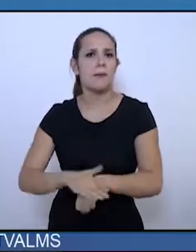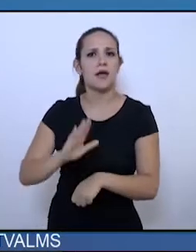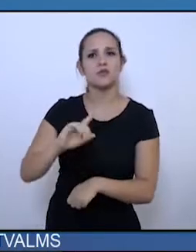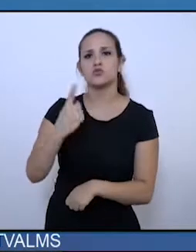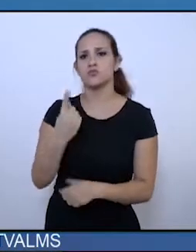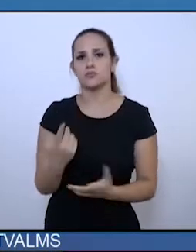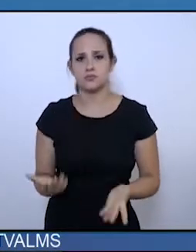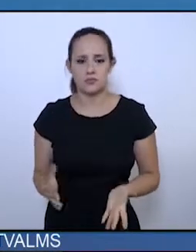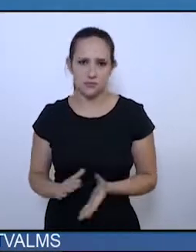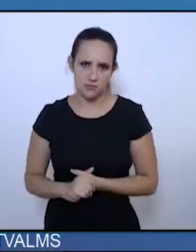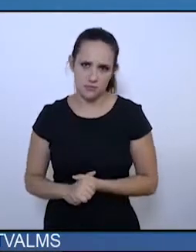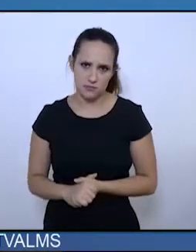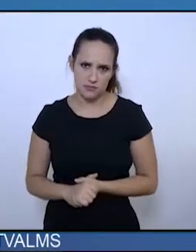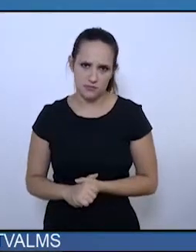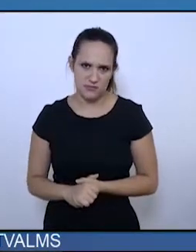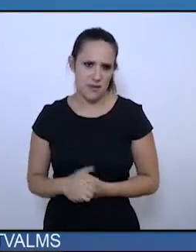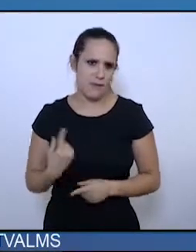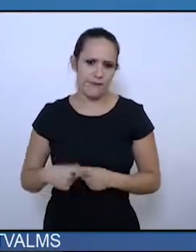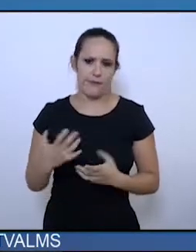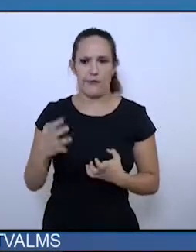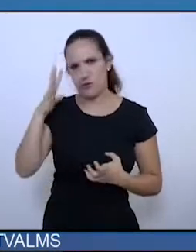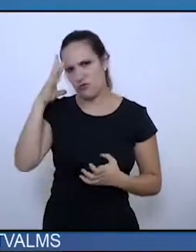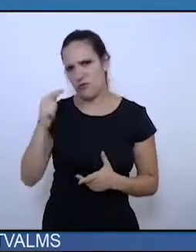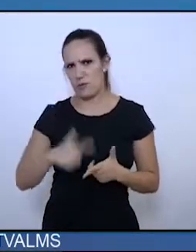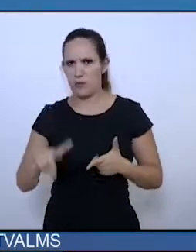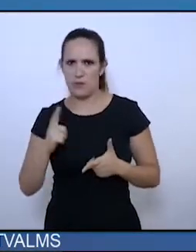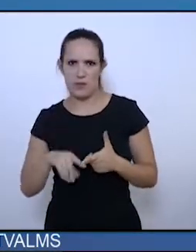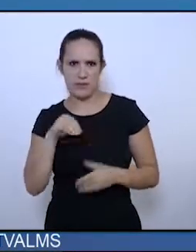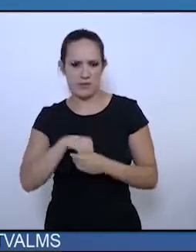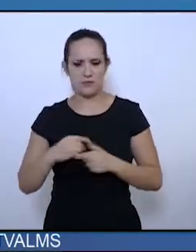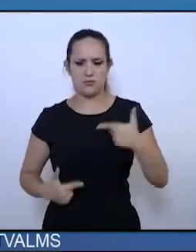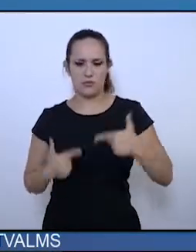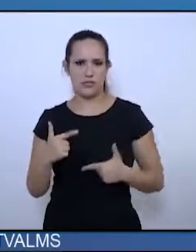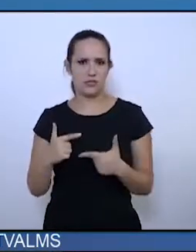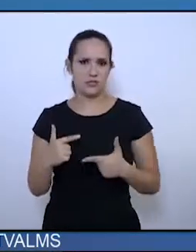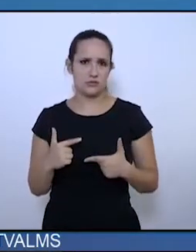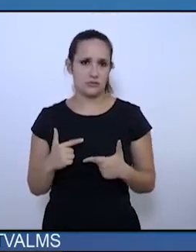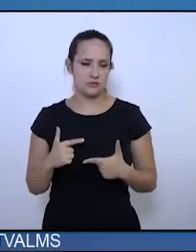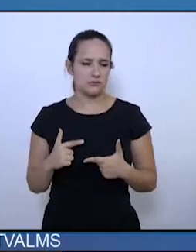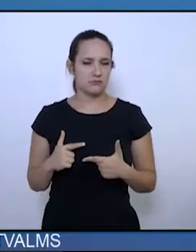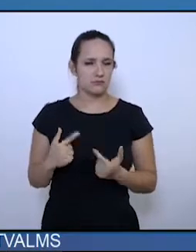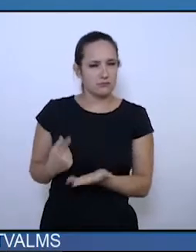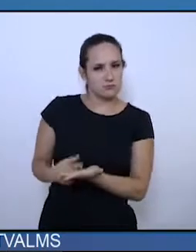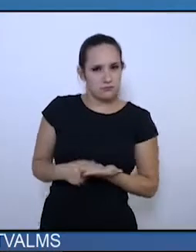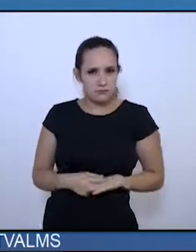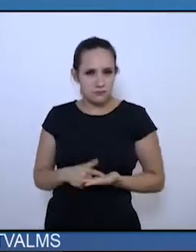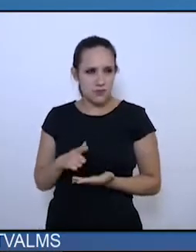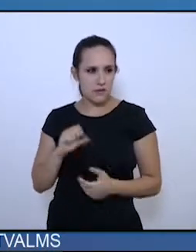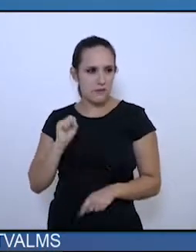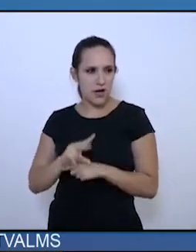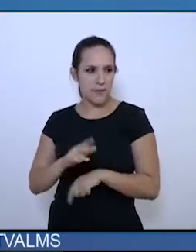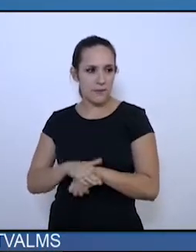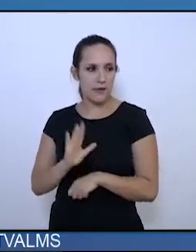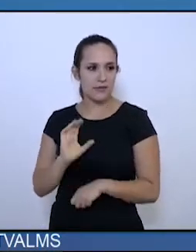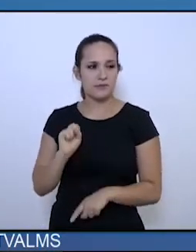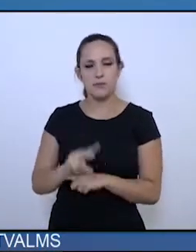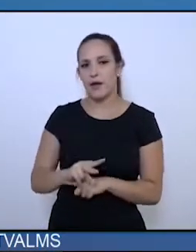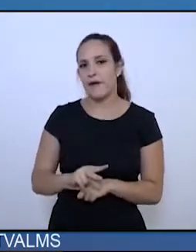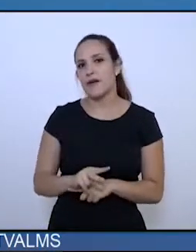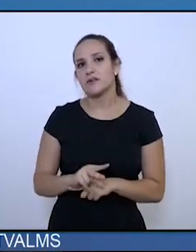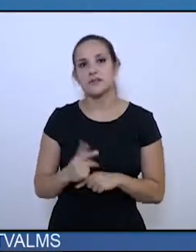É para resolver problema de ordem interna, política? Só pode ser. É para criar mais emprego? Só pode